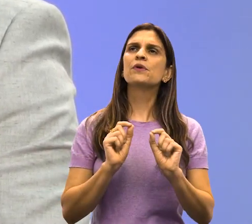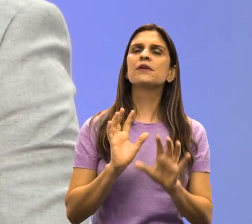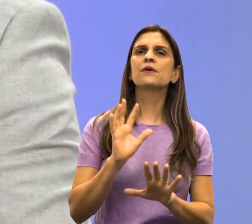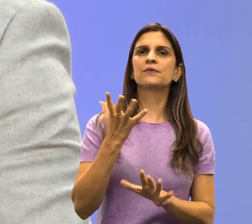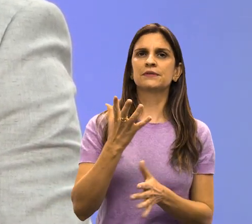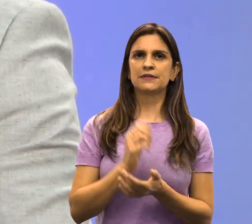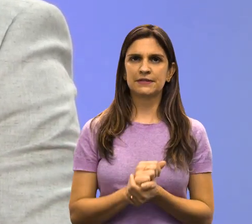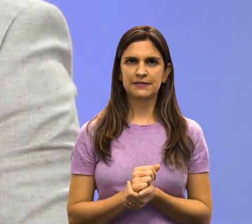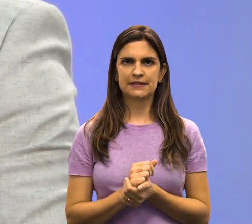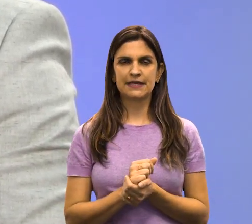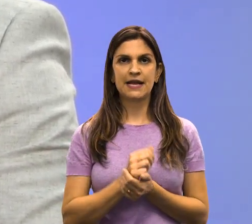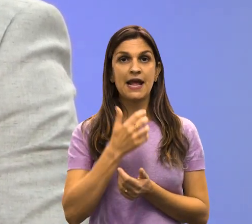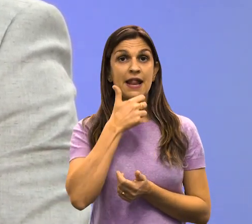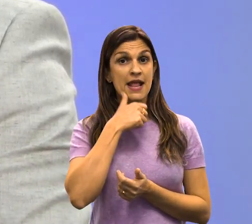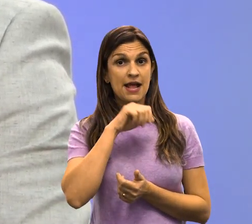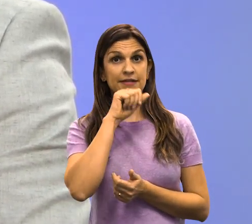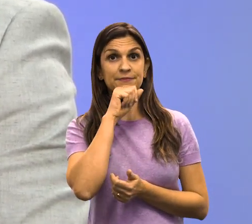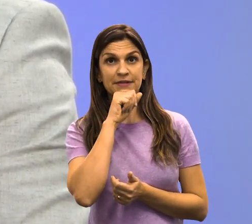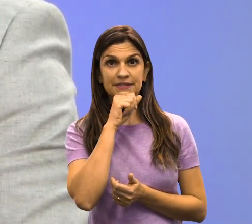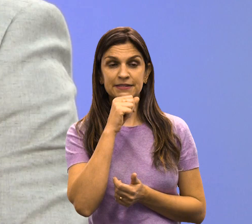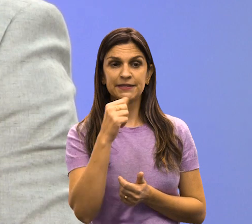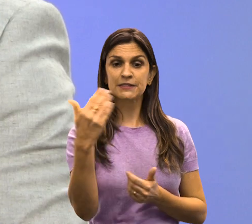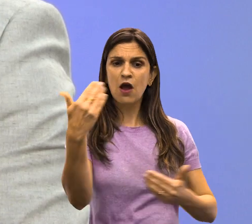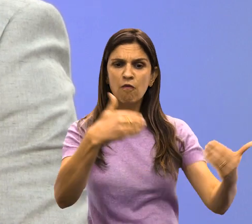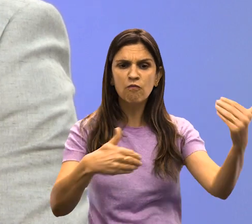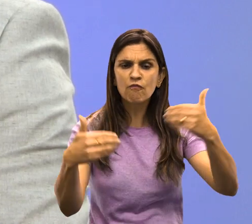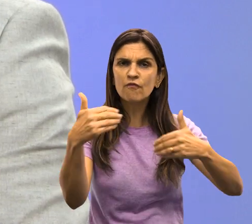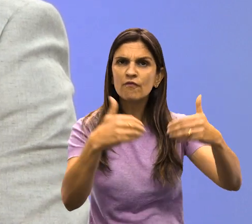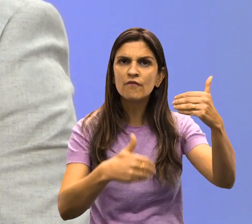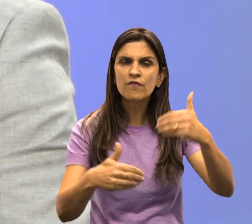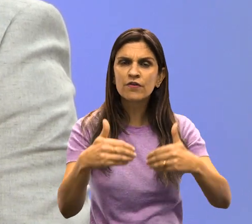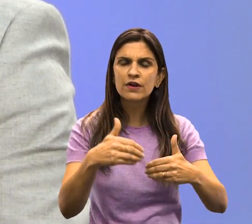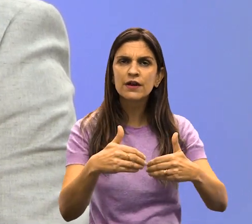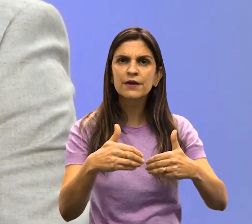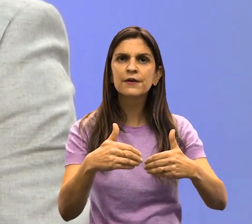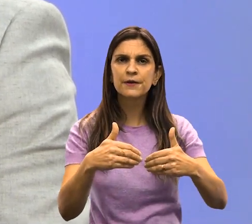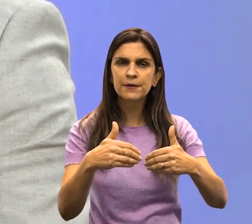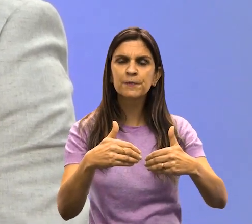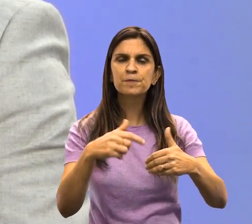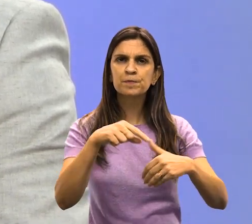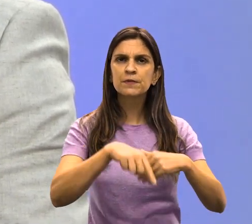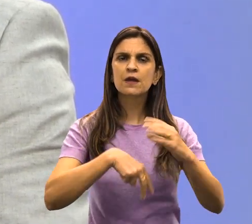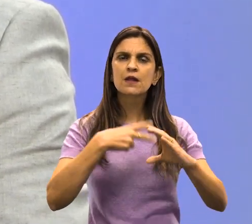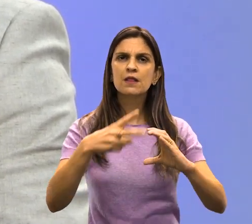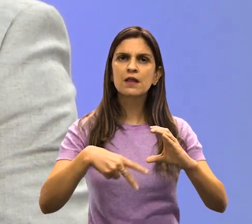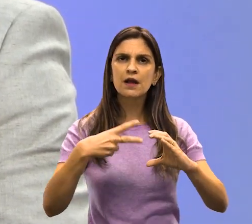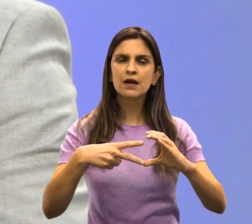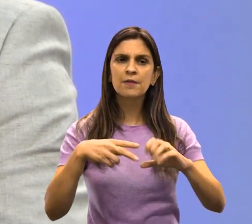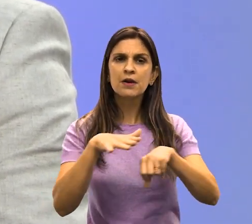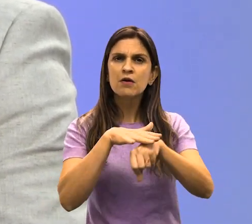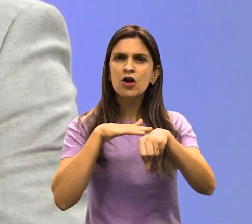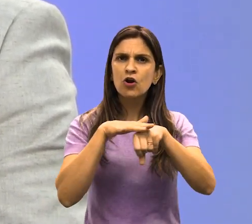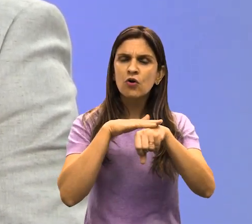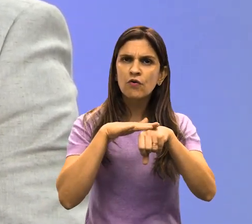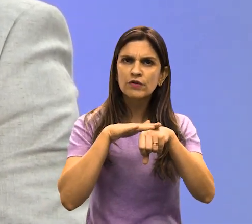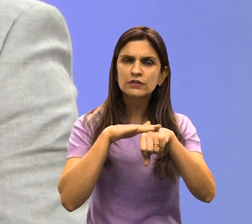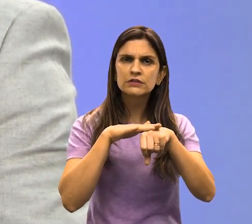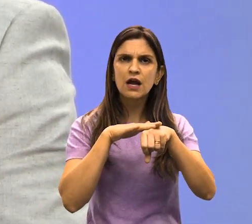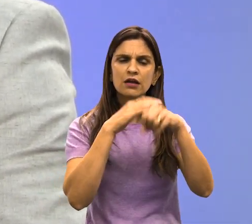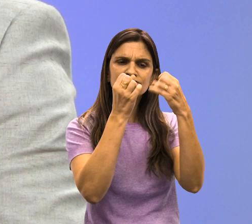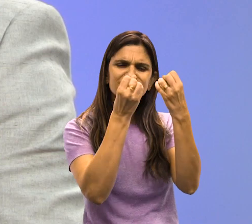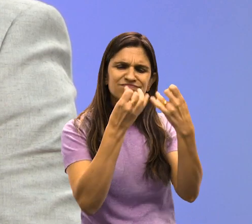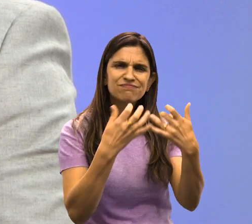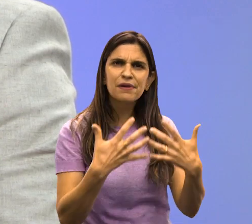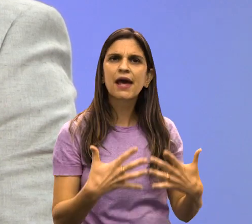mãezinhas, elas nos procuravam dentro lá na Câmara para conversar, e